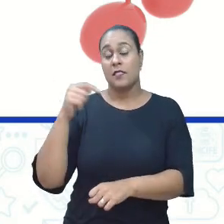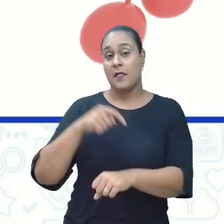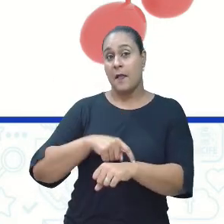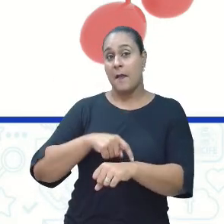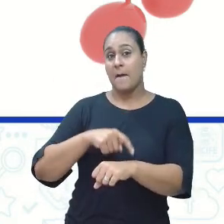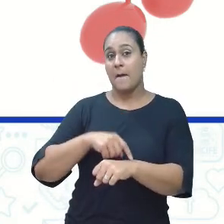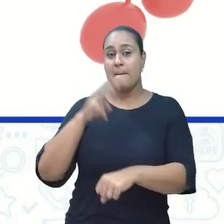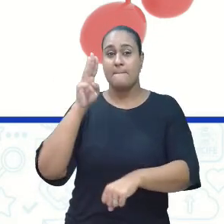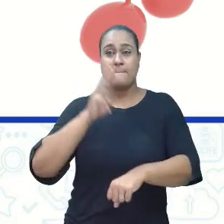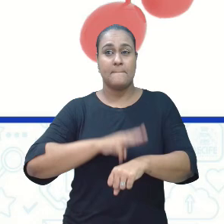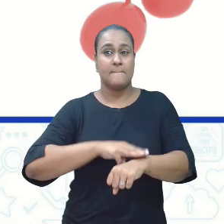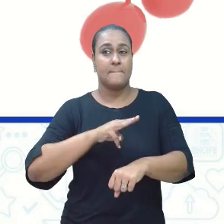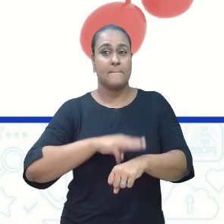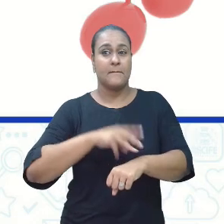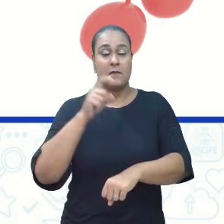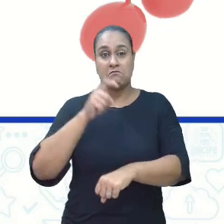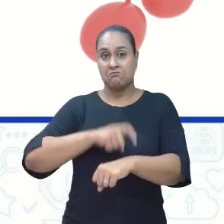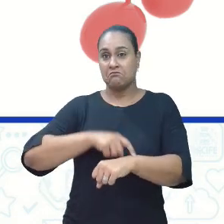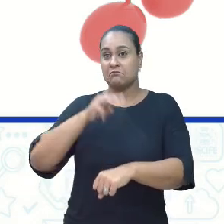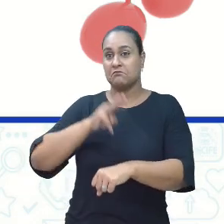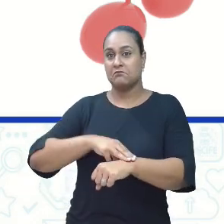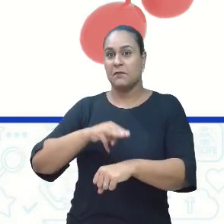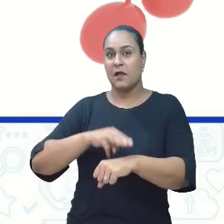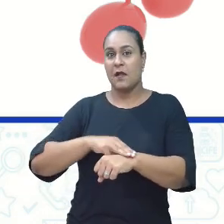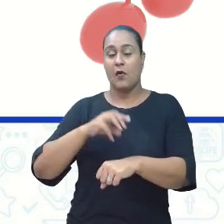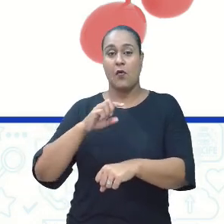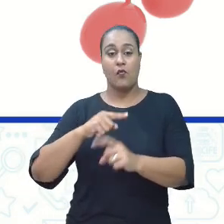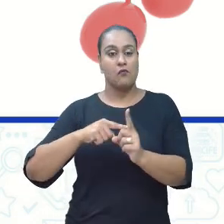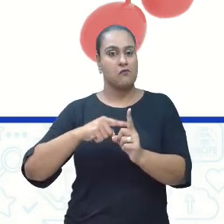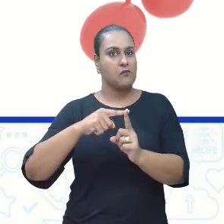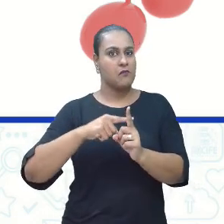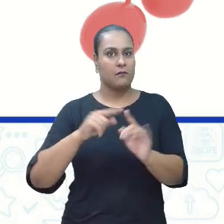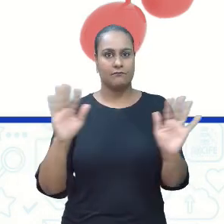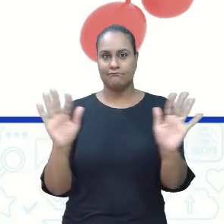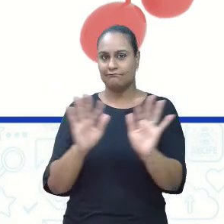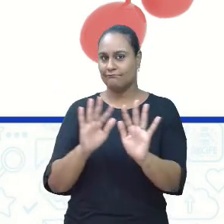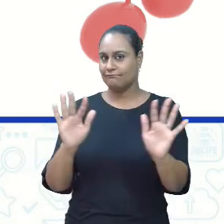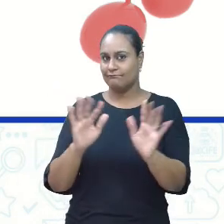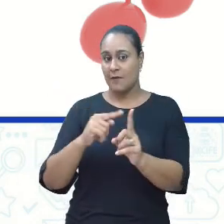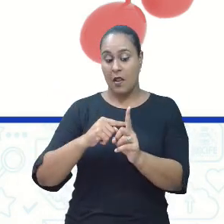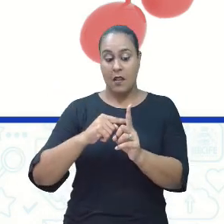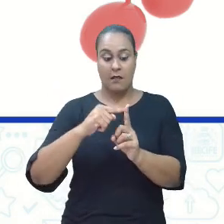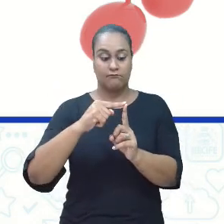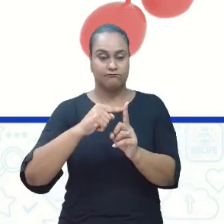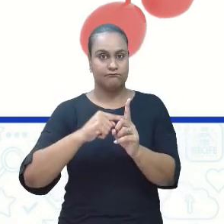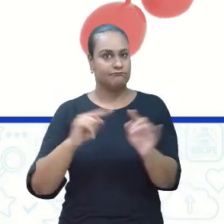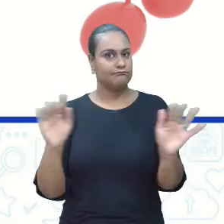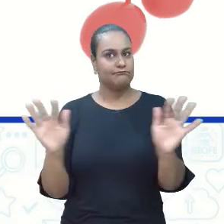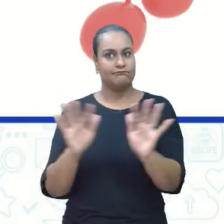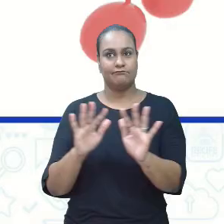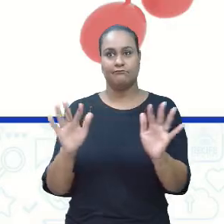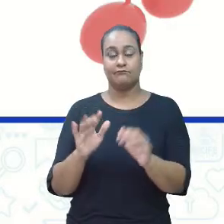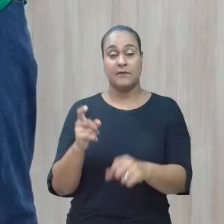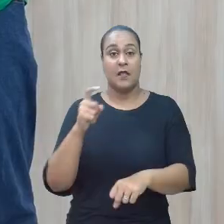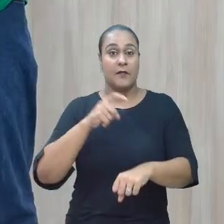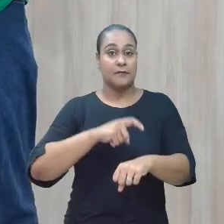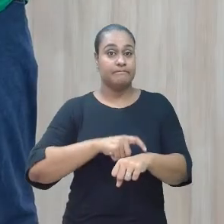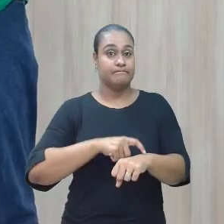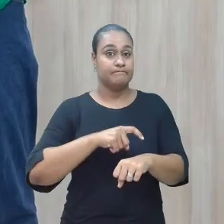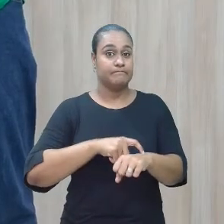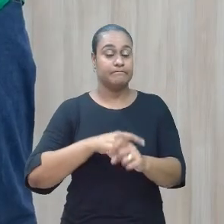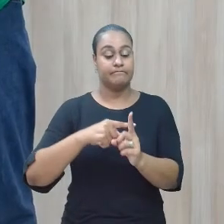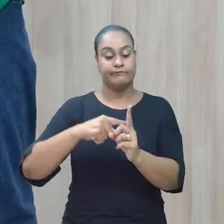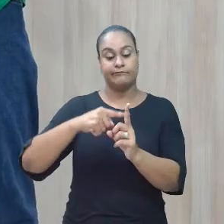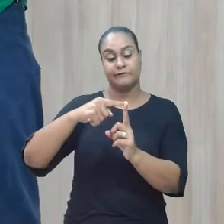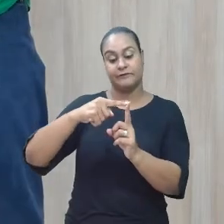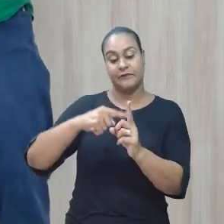o tempo é momentâneo, e o clima não, de novo.